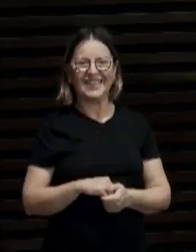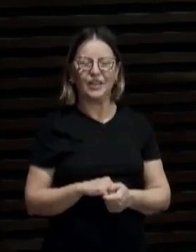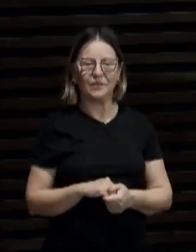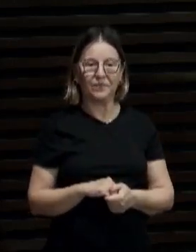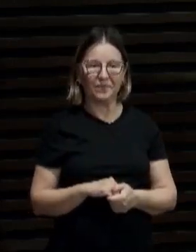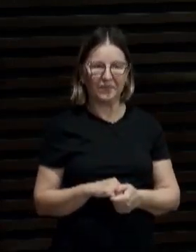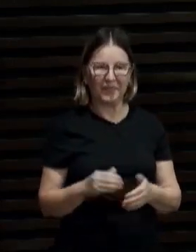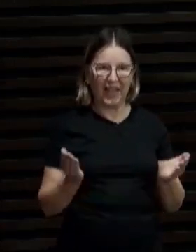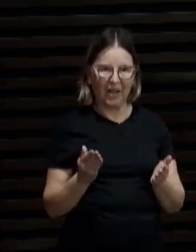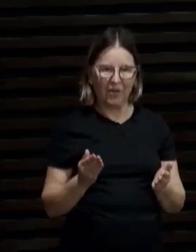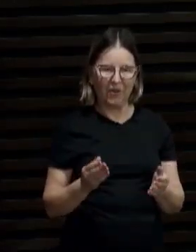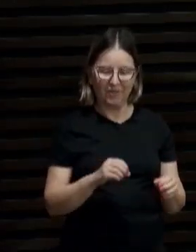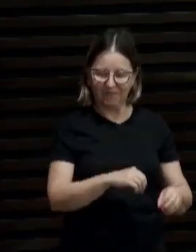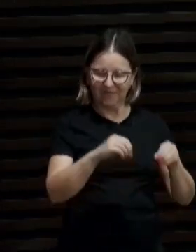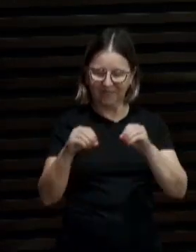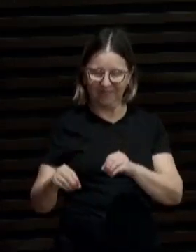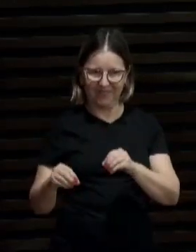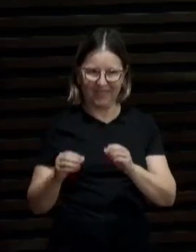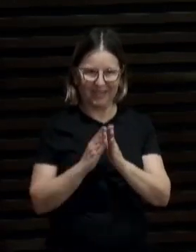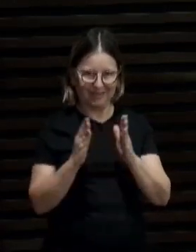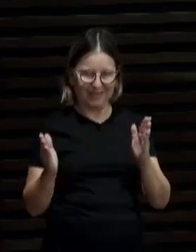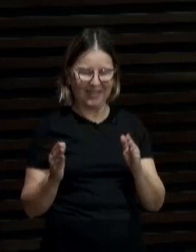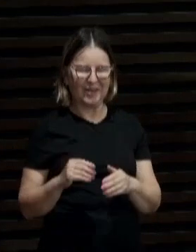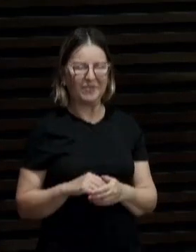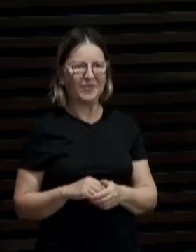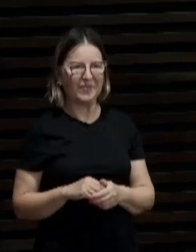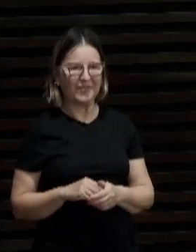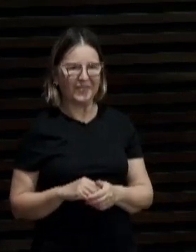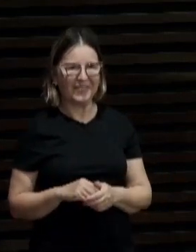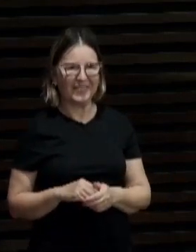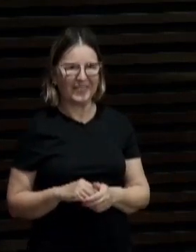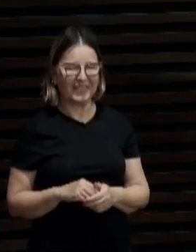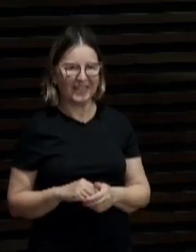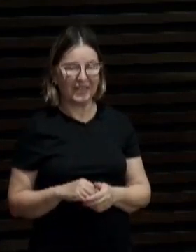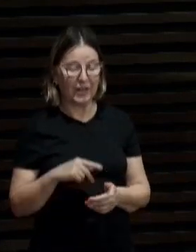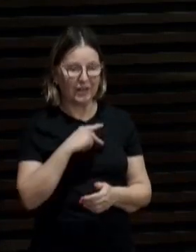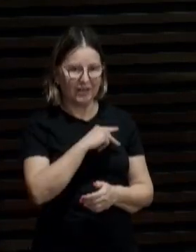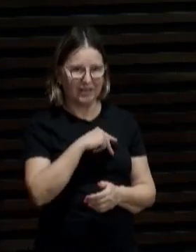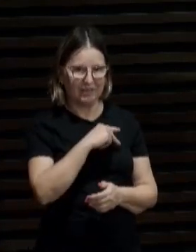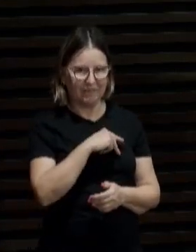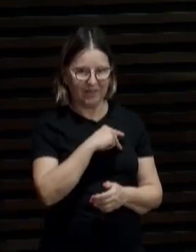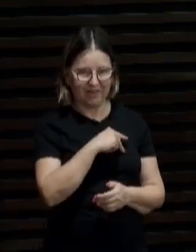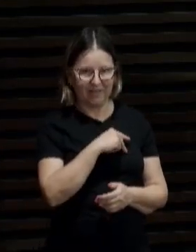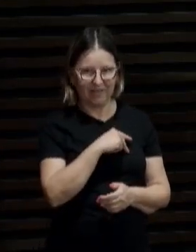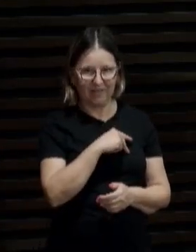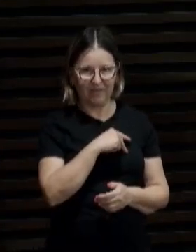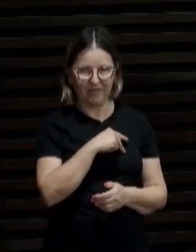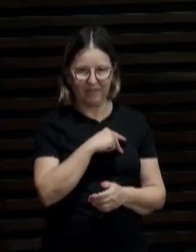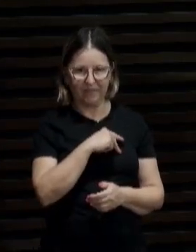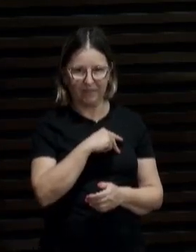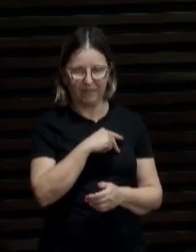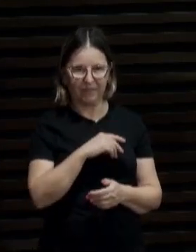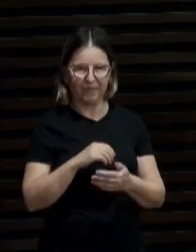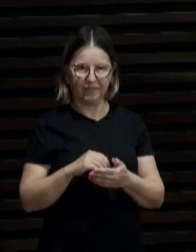salto no tempo, algumas décadas depois desse período em que Paulo esteve por esses 3 anos